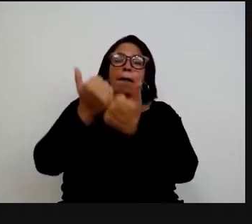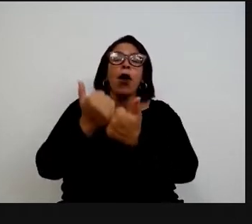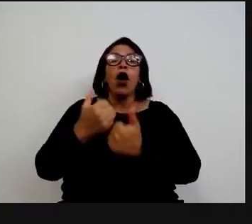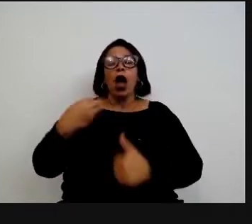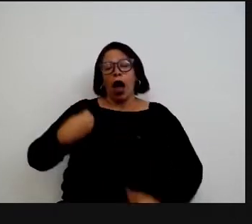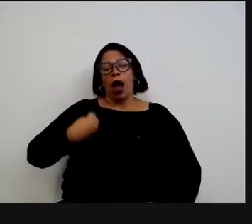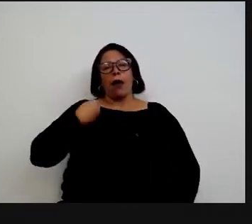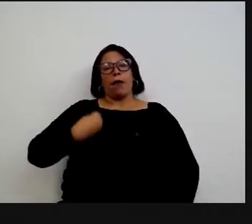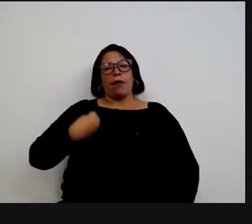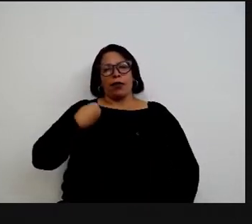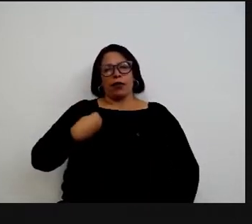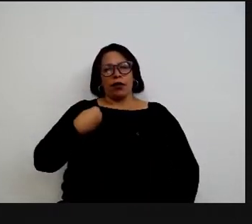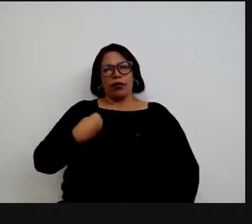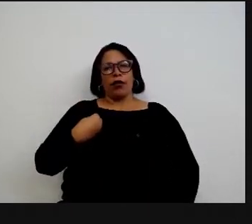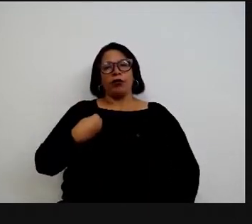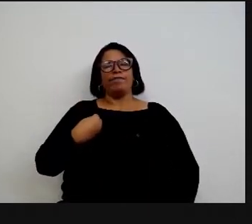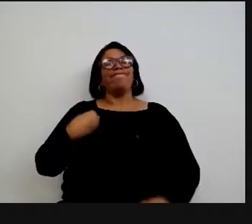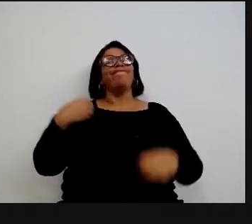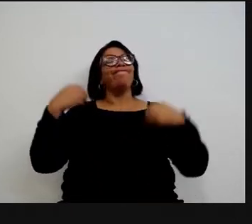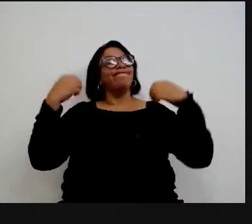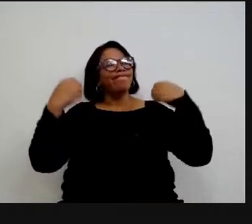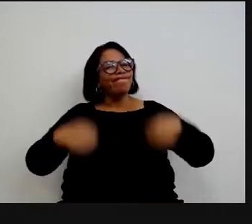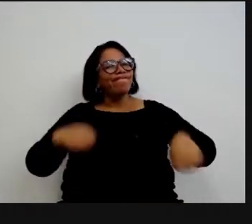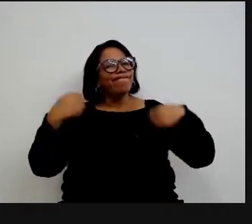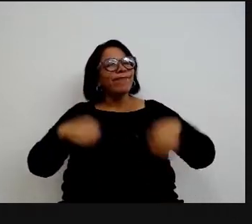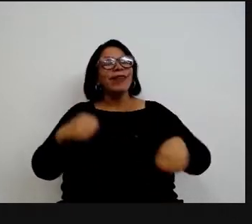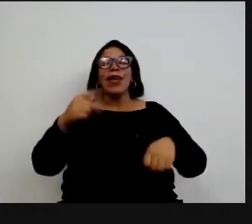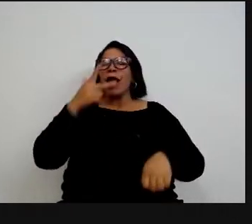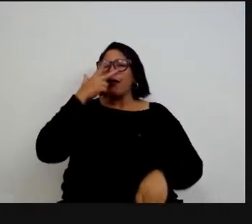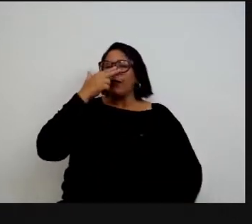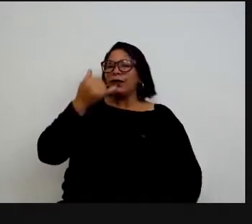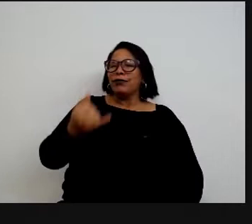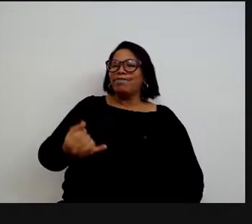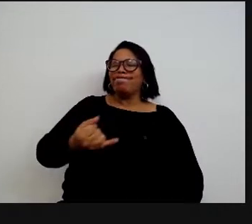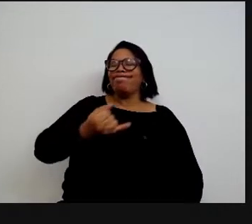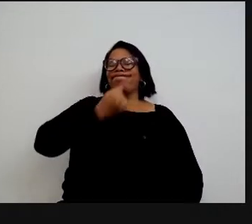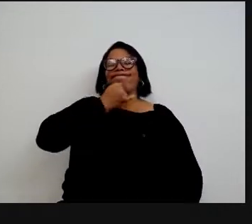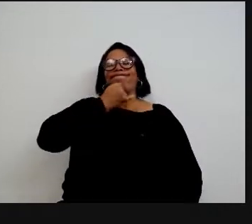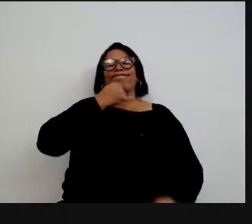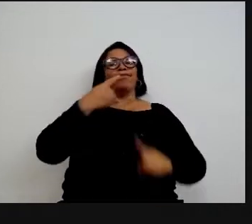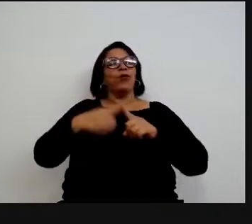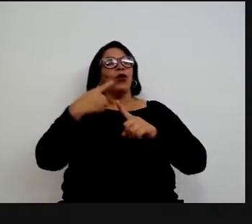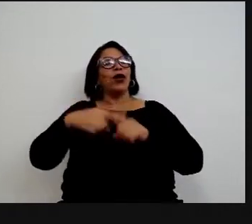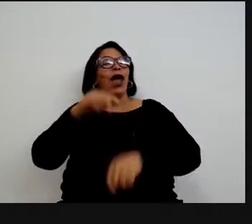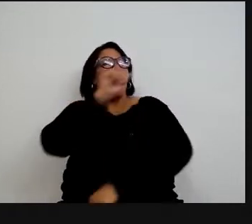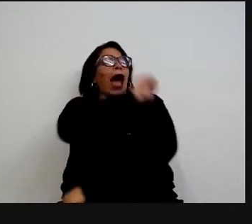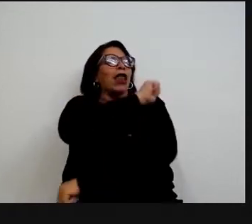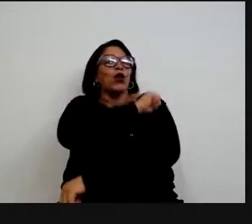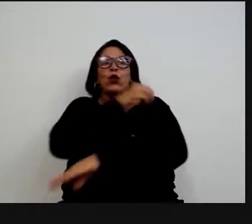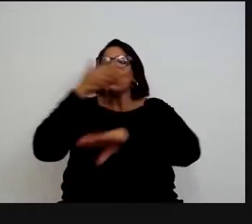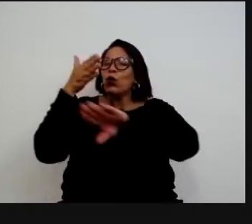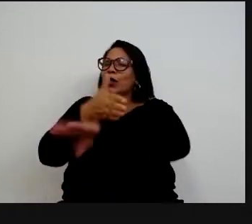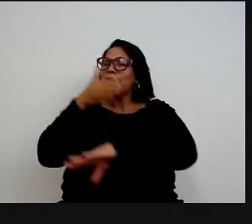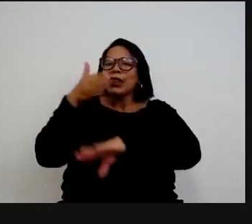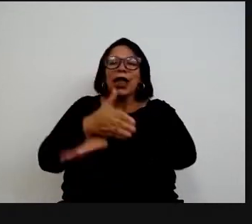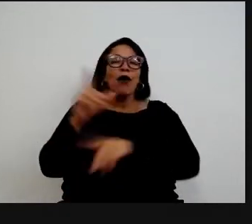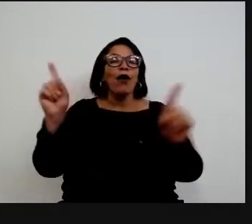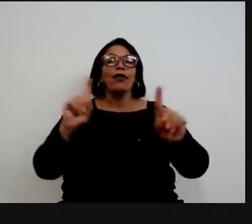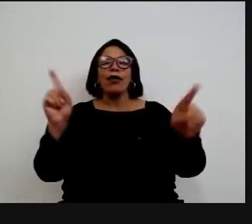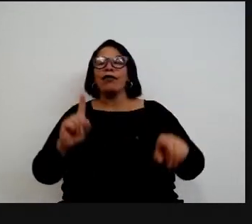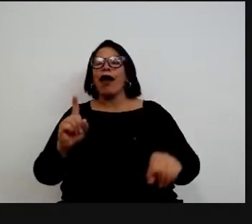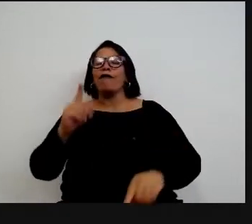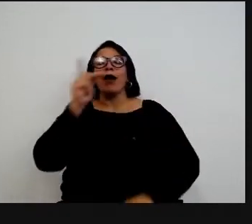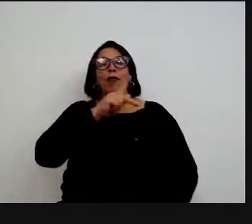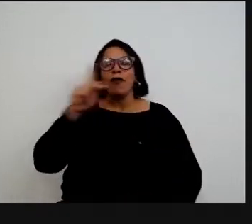suporte ao presencial. E nós nos sentíamos muito frustrados por conta de que os alunos não acessavam, os professores não postavam